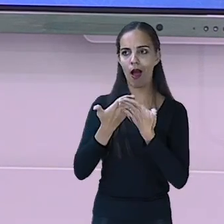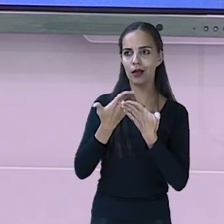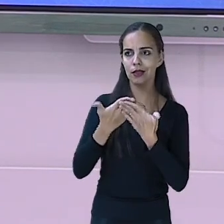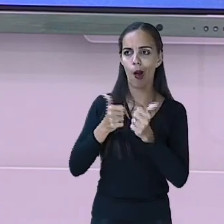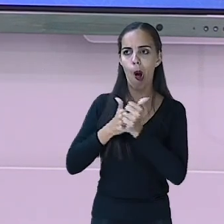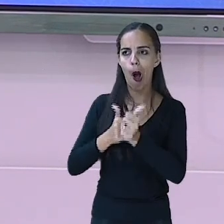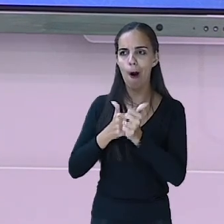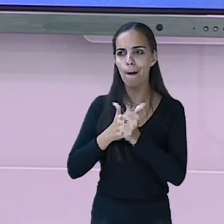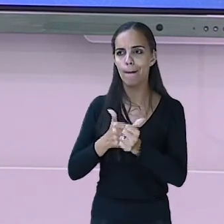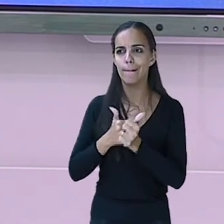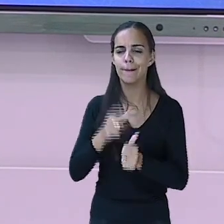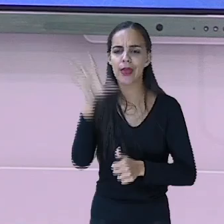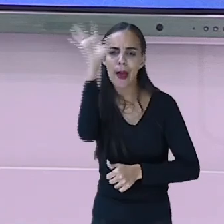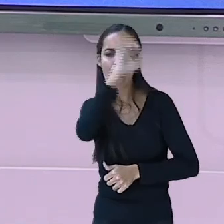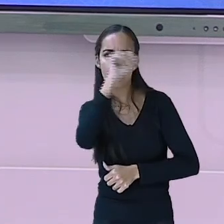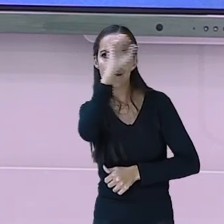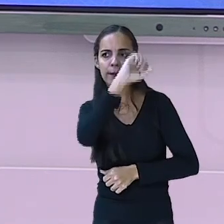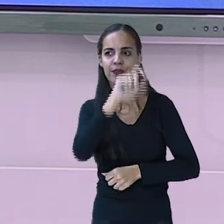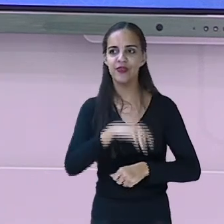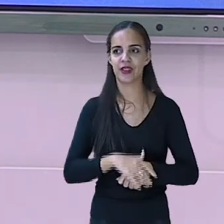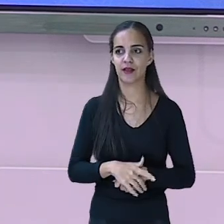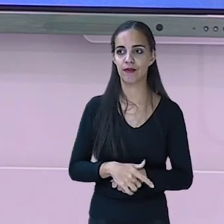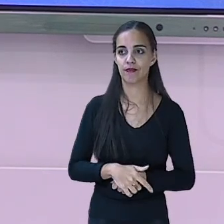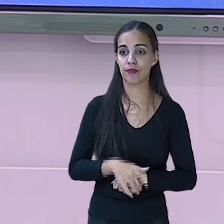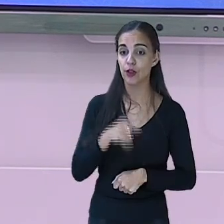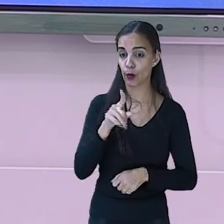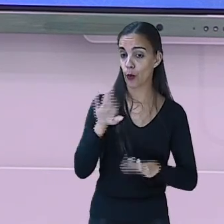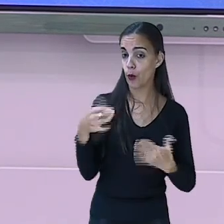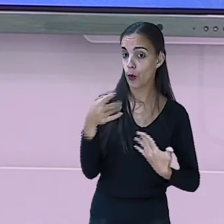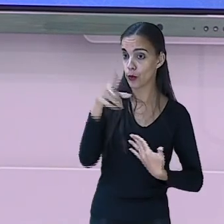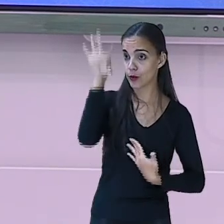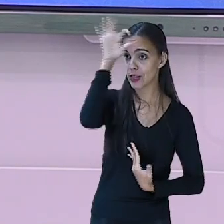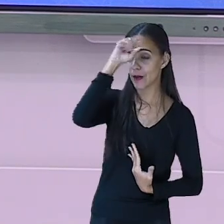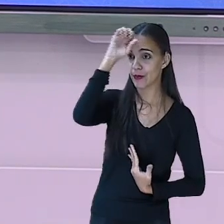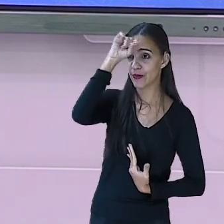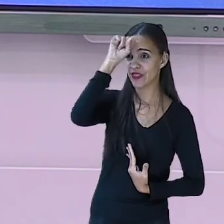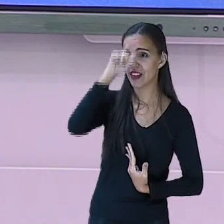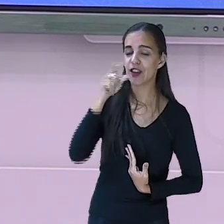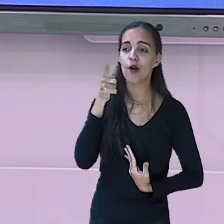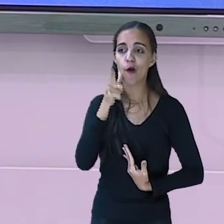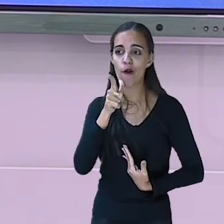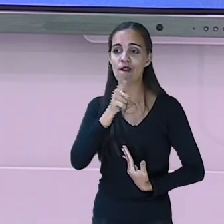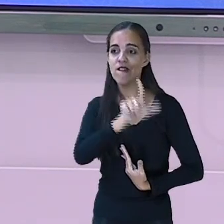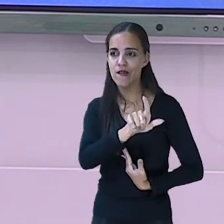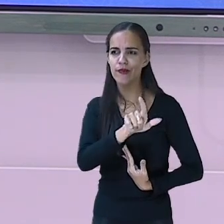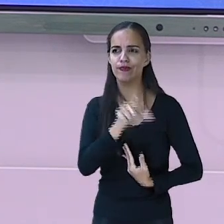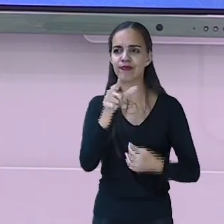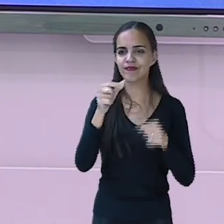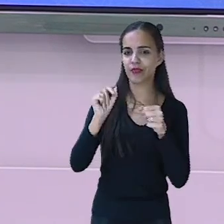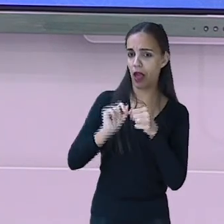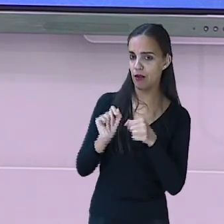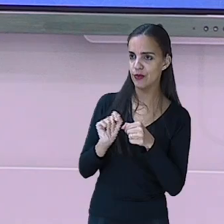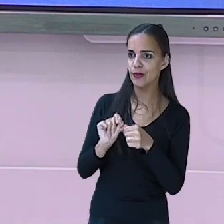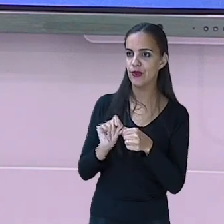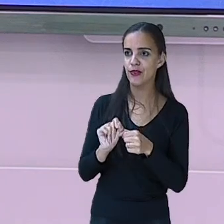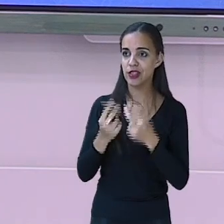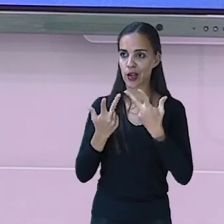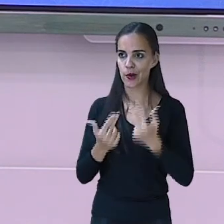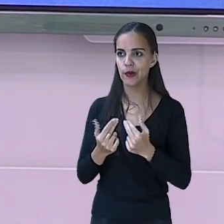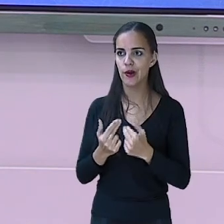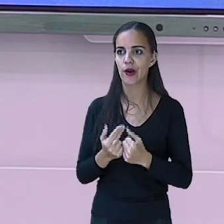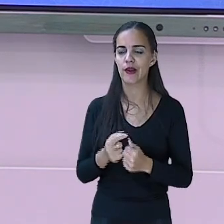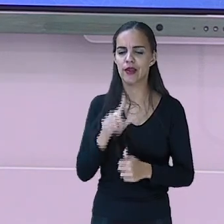para você aprender. E quando você aprende, você consegue executar, você